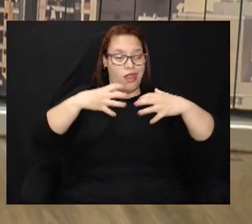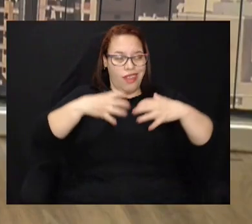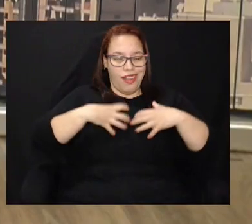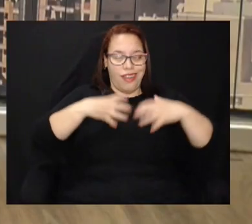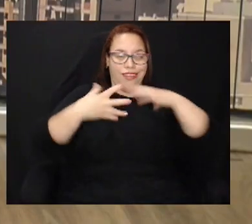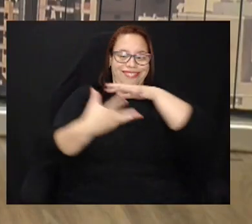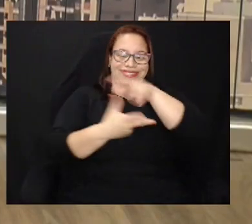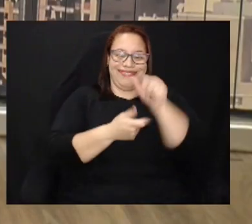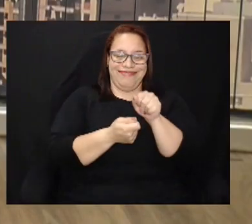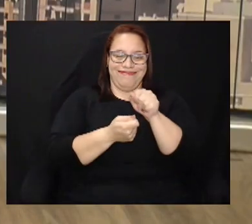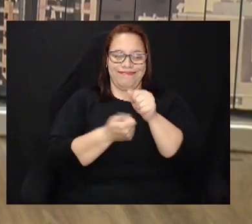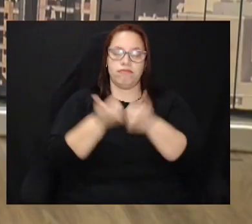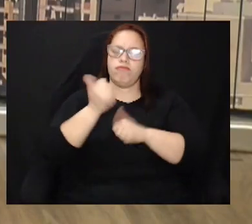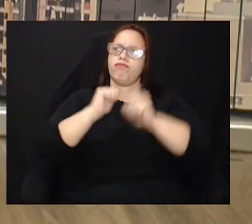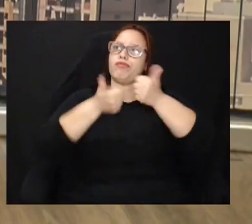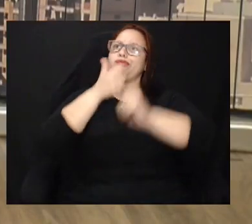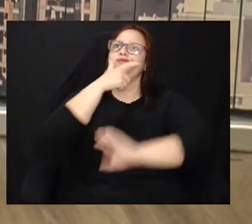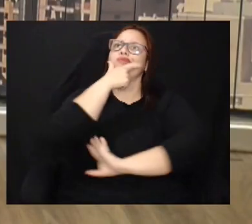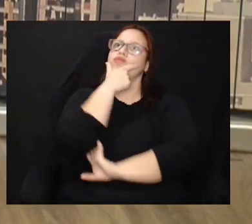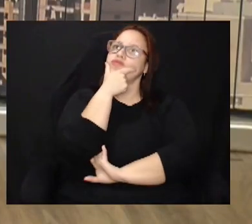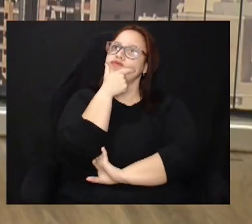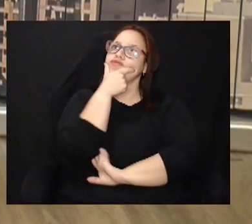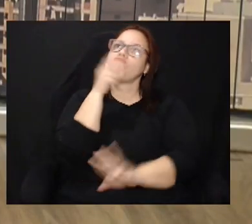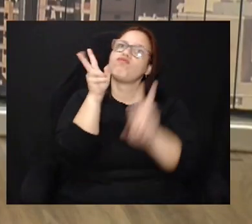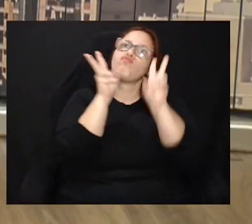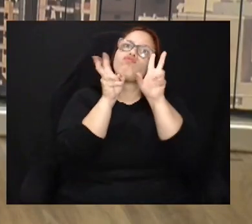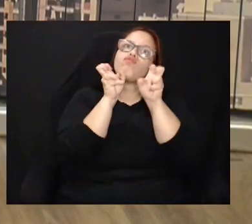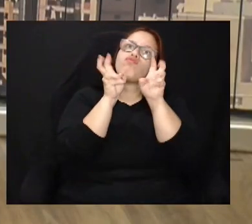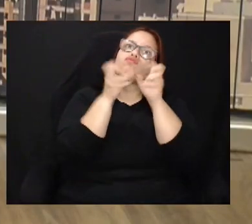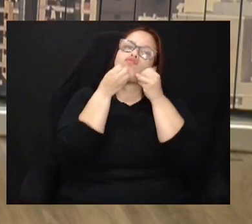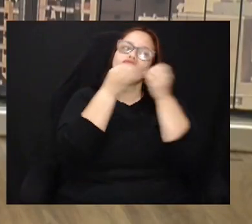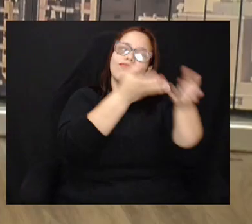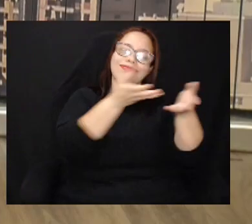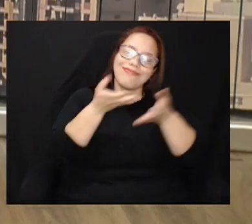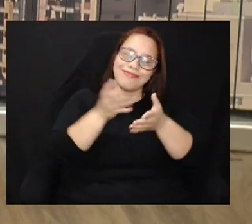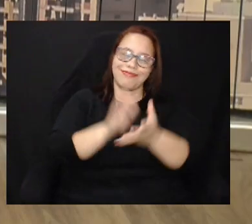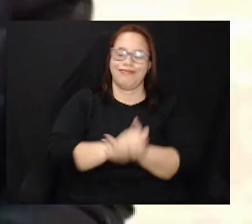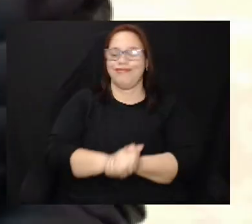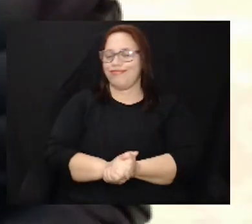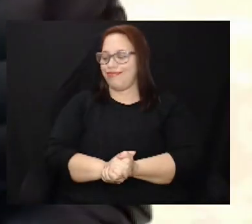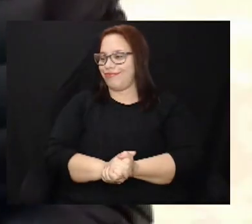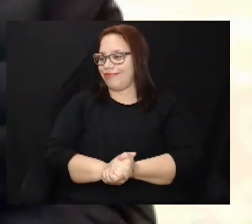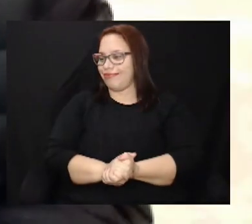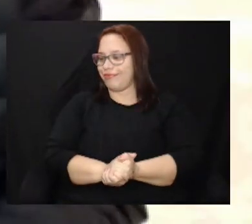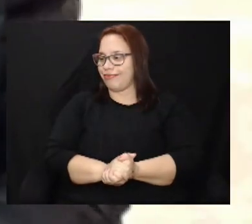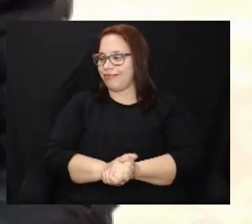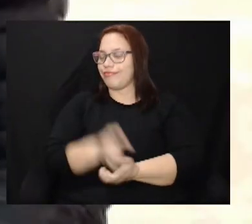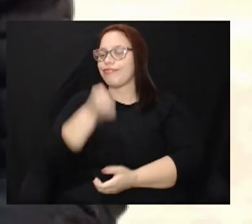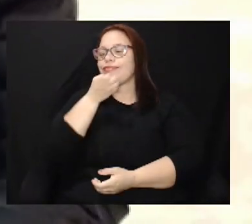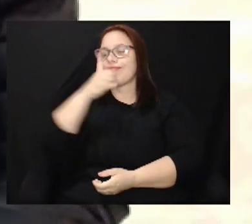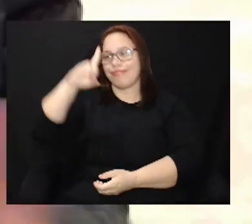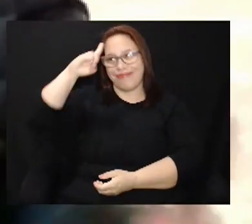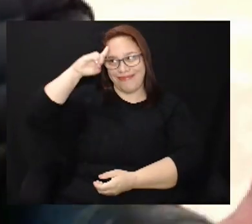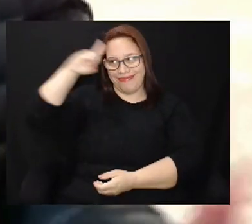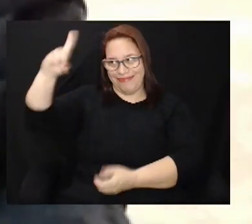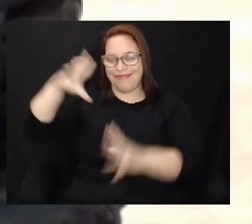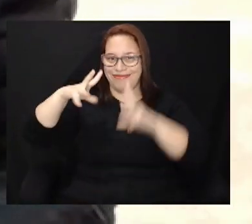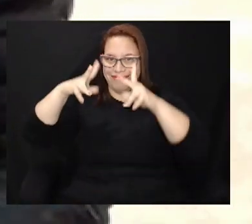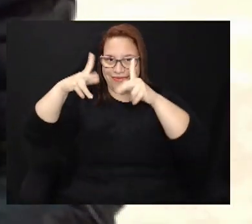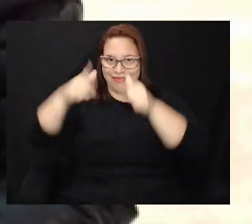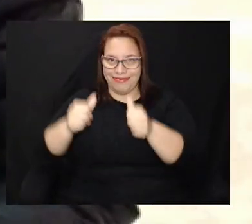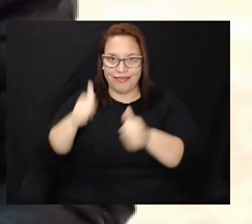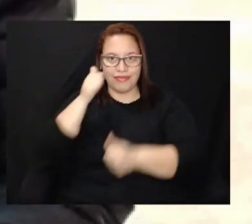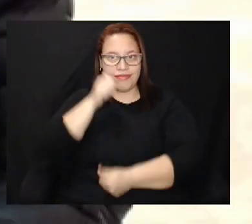você faz quando trata desse capítulo? Seja bem-vindo. Muito bom dia a todos. Obrigado